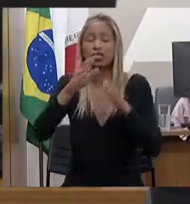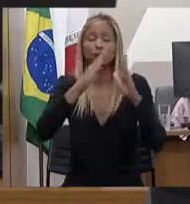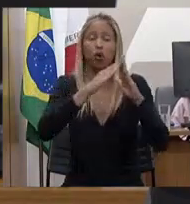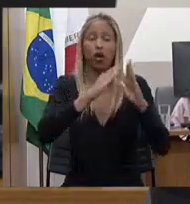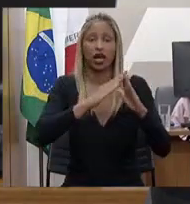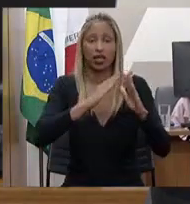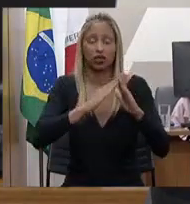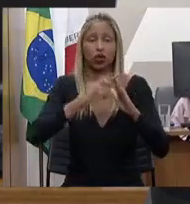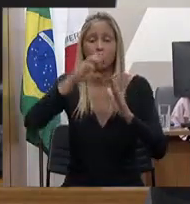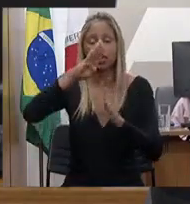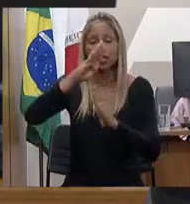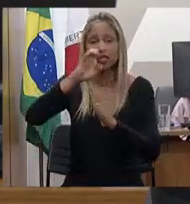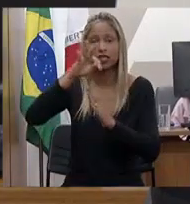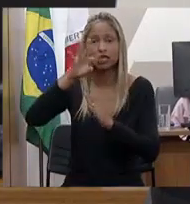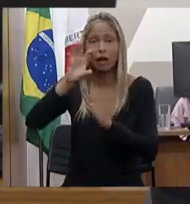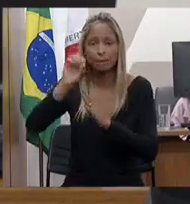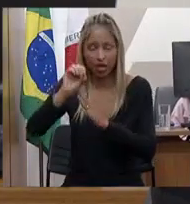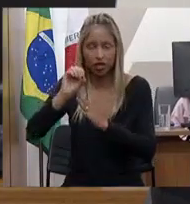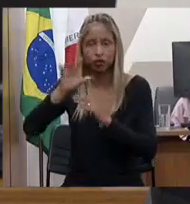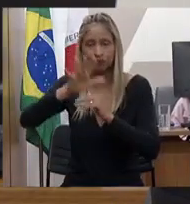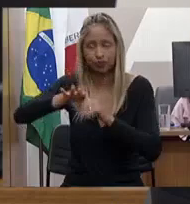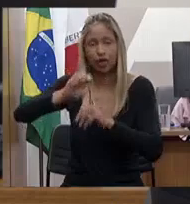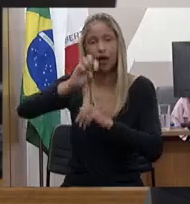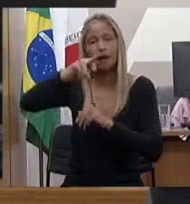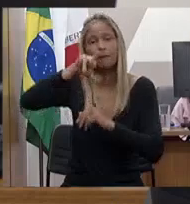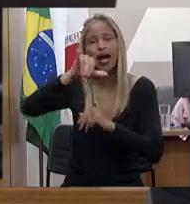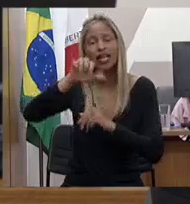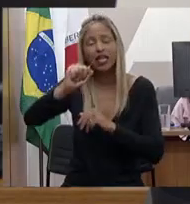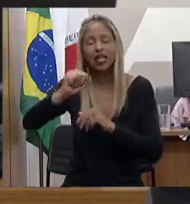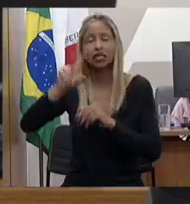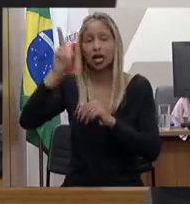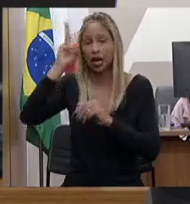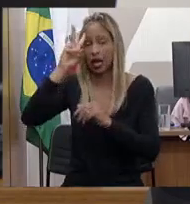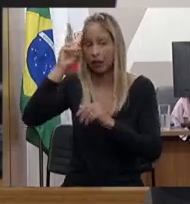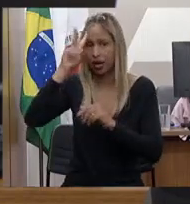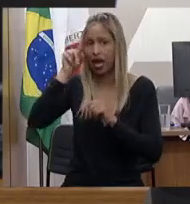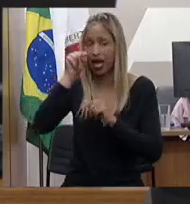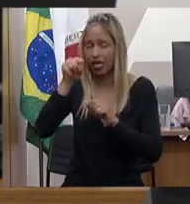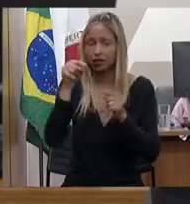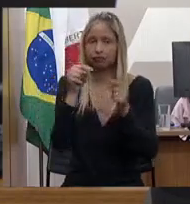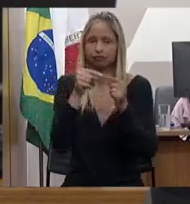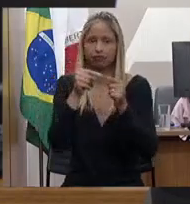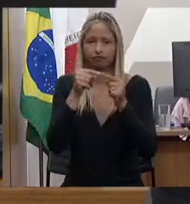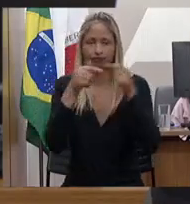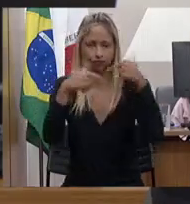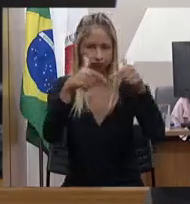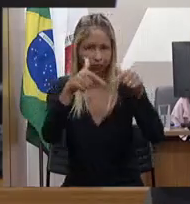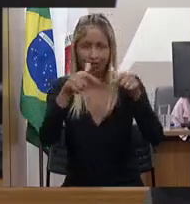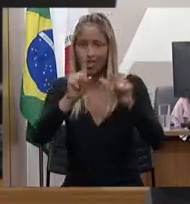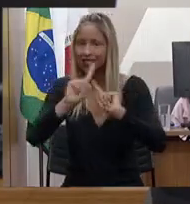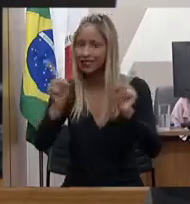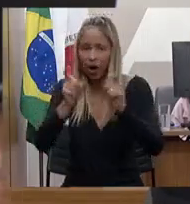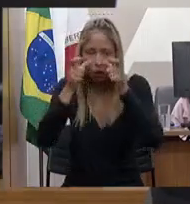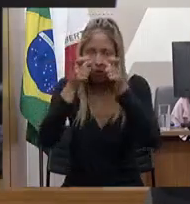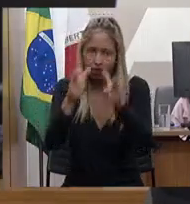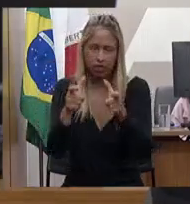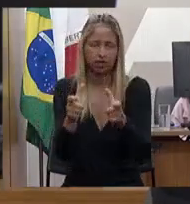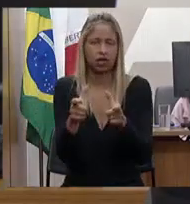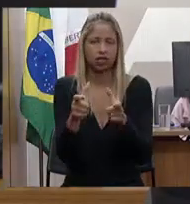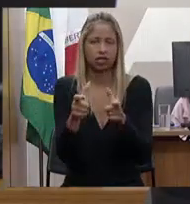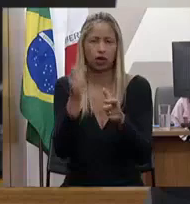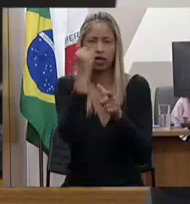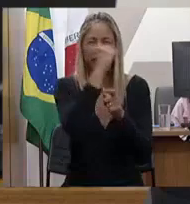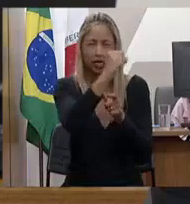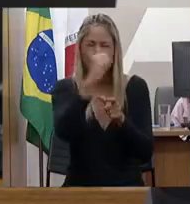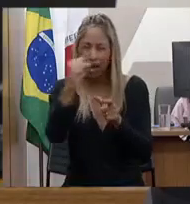né de Bento Distrito de Mariana então lembrar de que esse modelo de trabalho não nos interessa então a importância